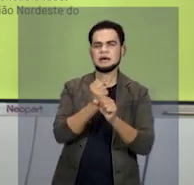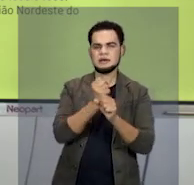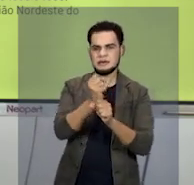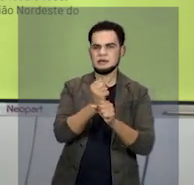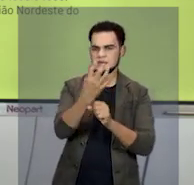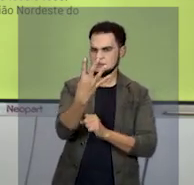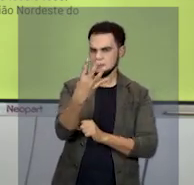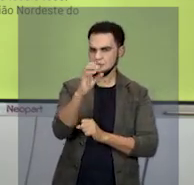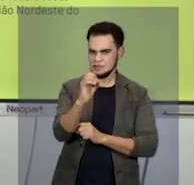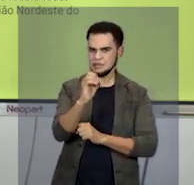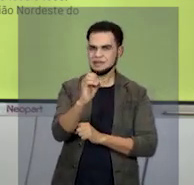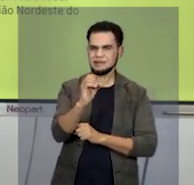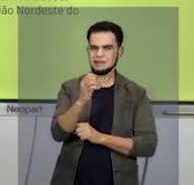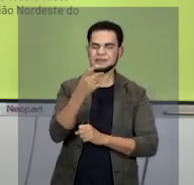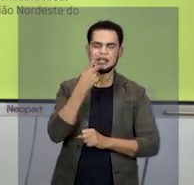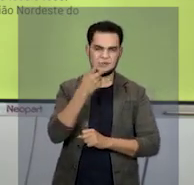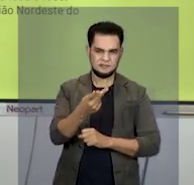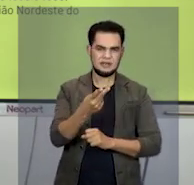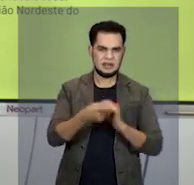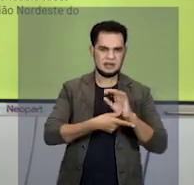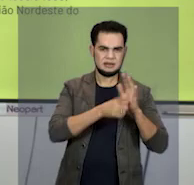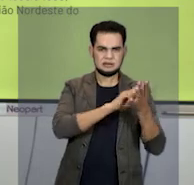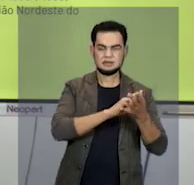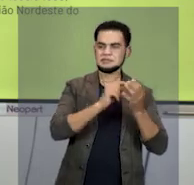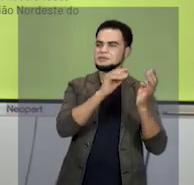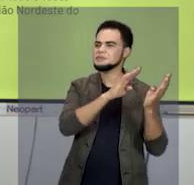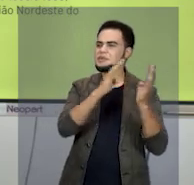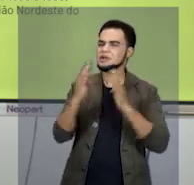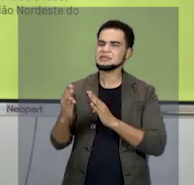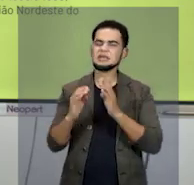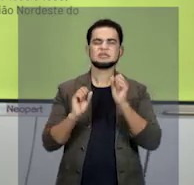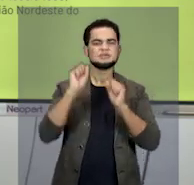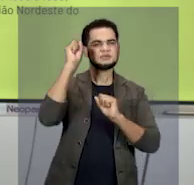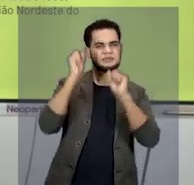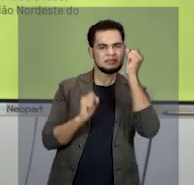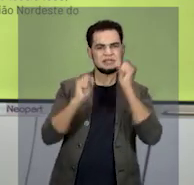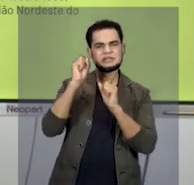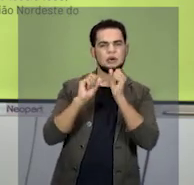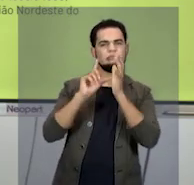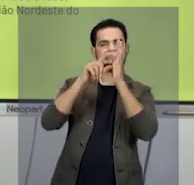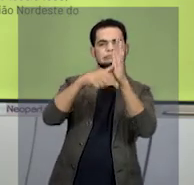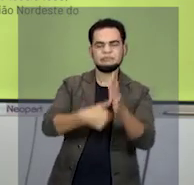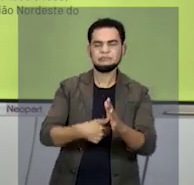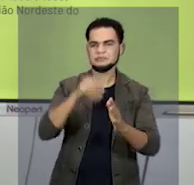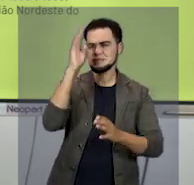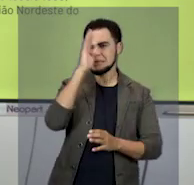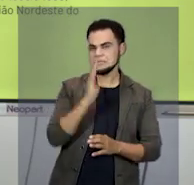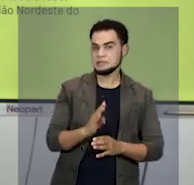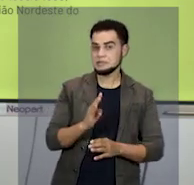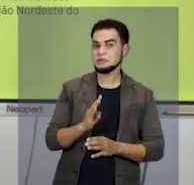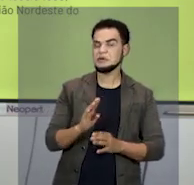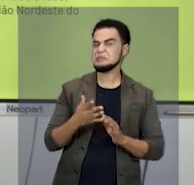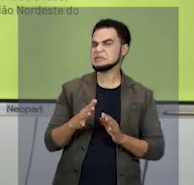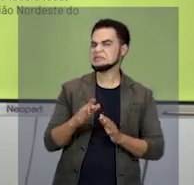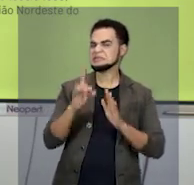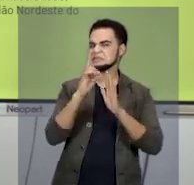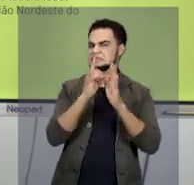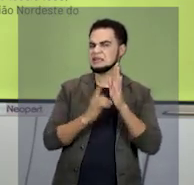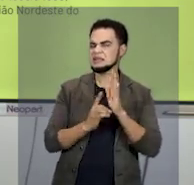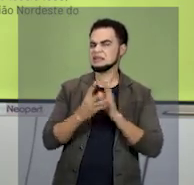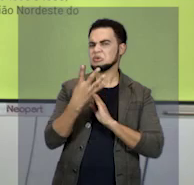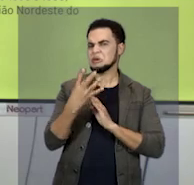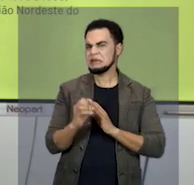falei com vocês, né? Esse processo aí de industrialização tardia do Brasil, né? Que foi o final de década de 40 para o início